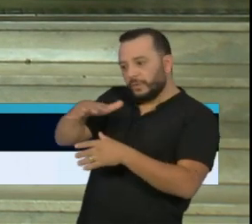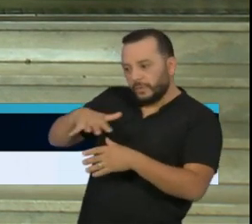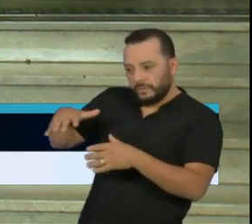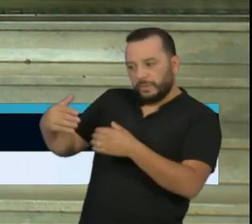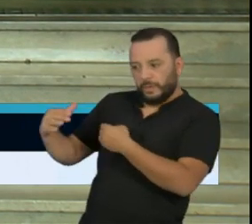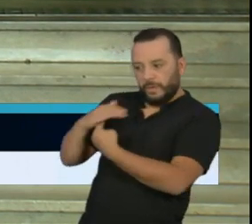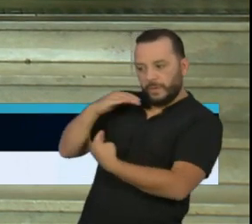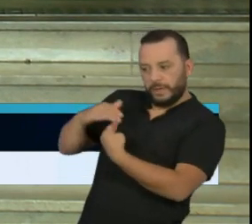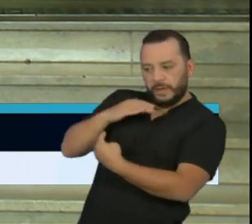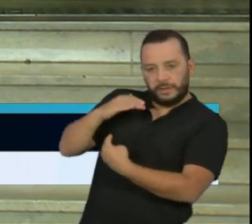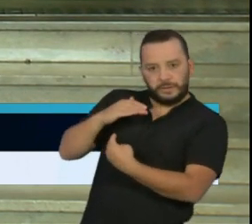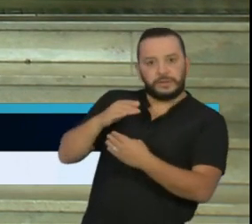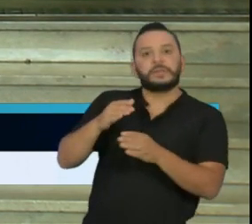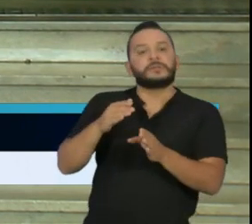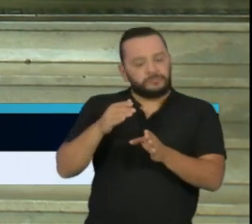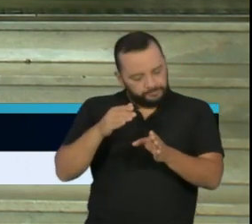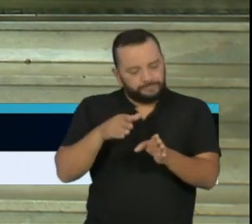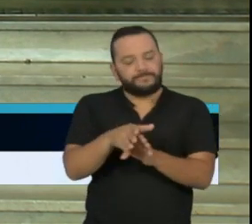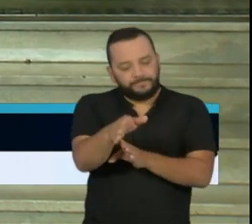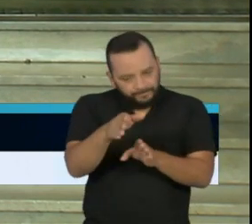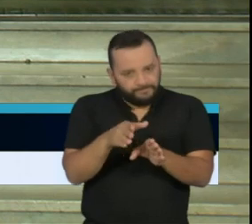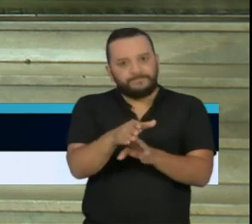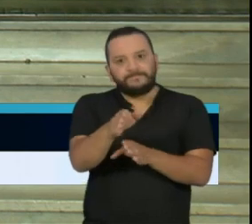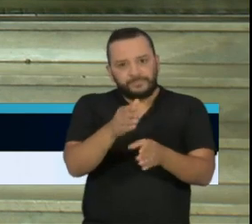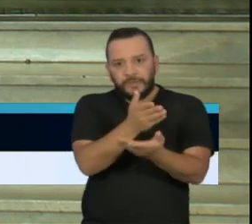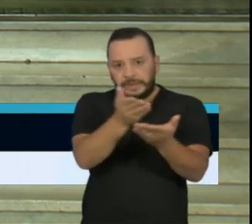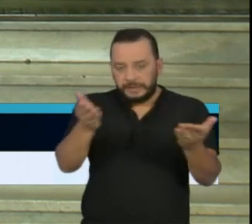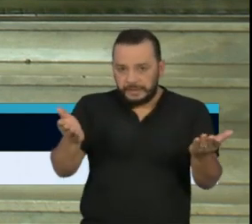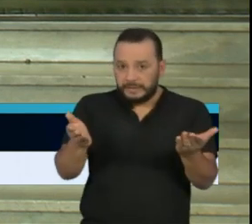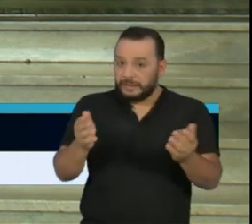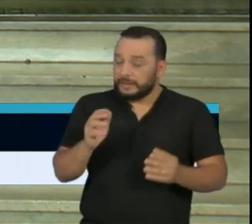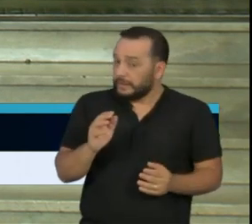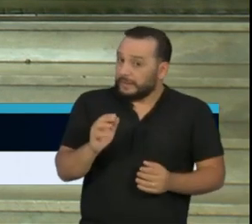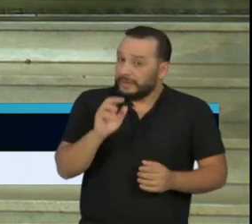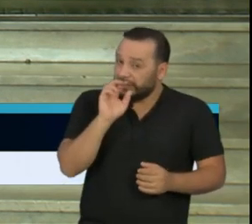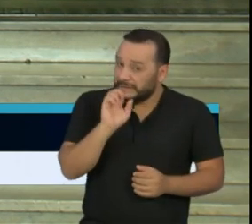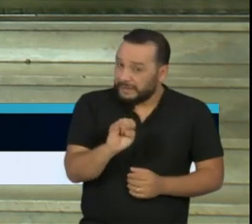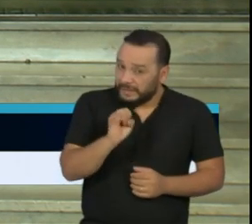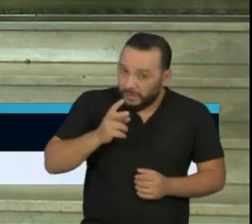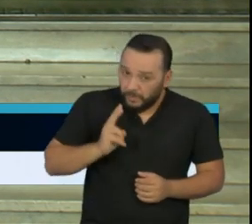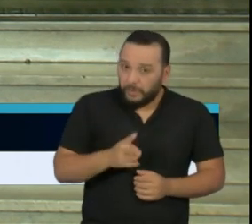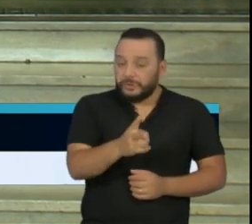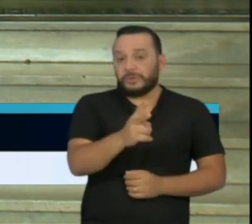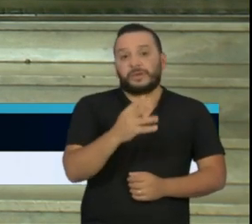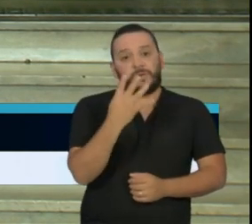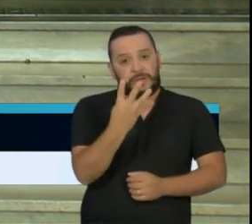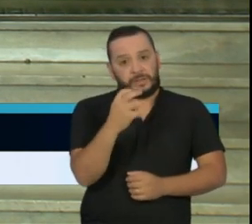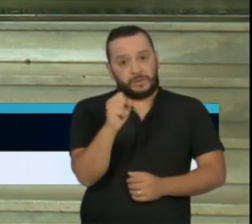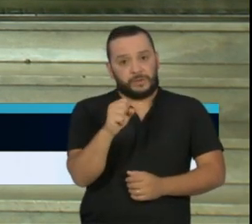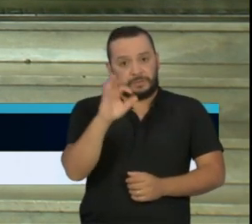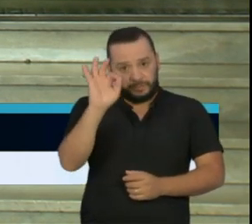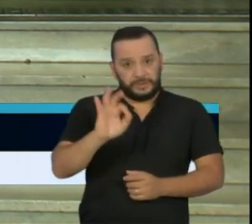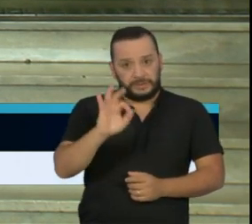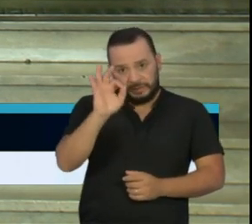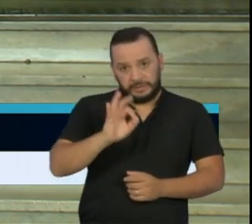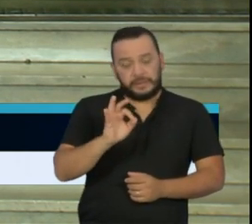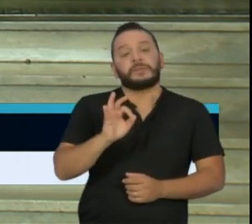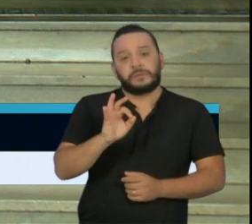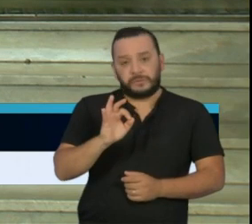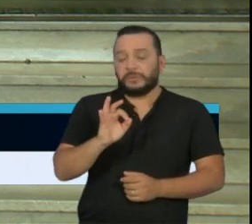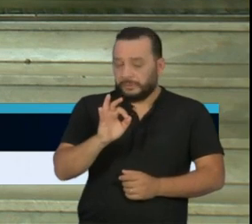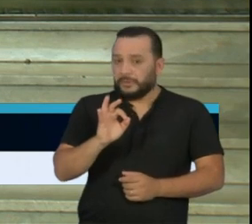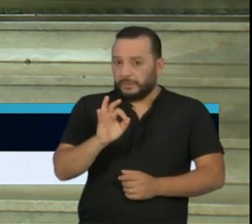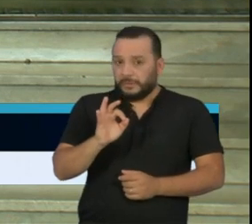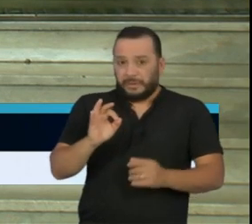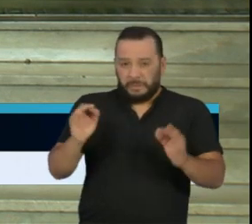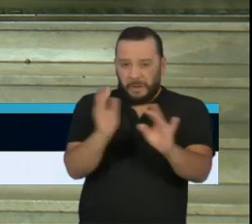isolamento, não será possível realizarmos flexibilização na região metropolitana de São